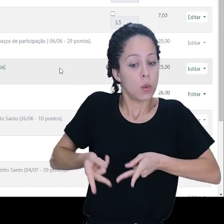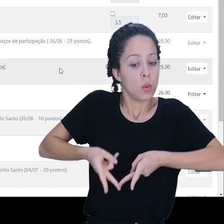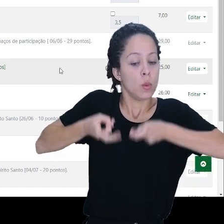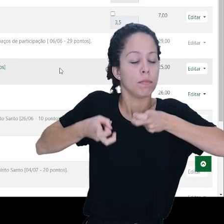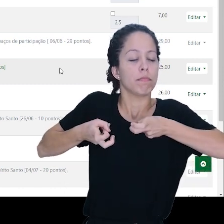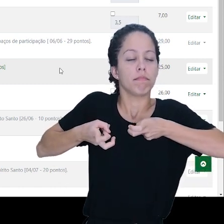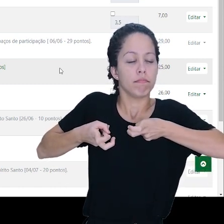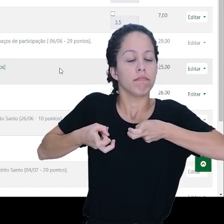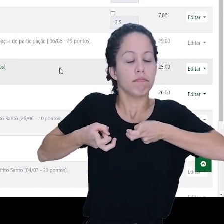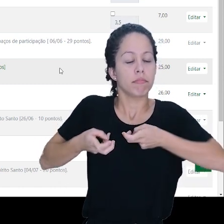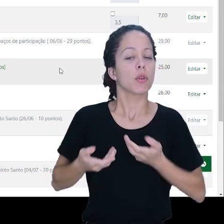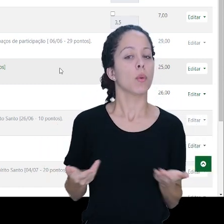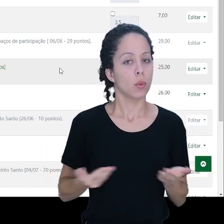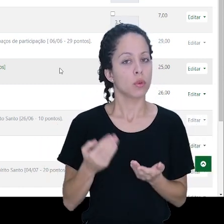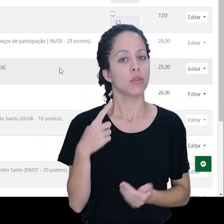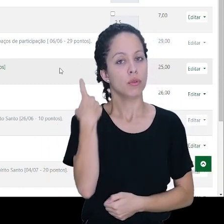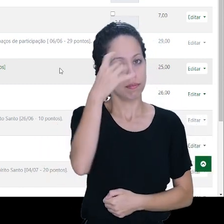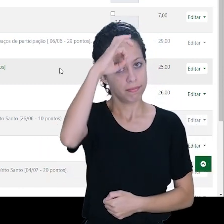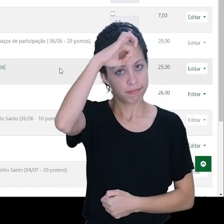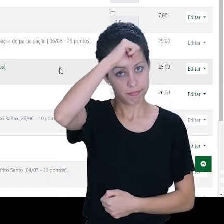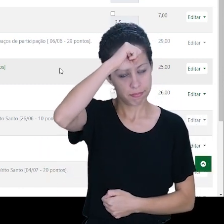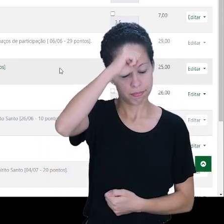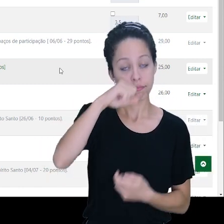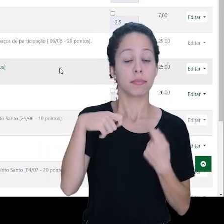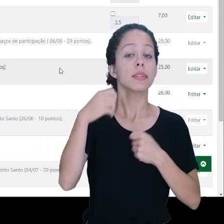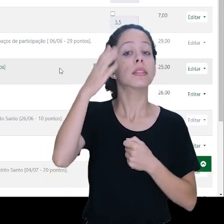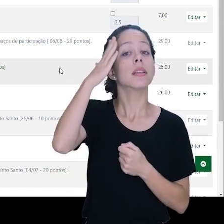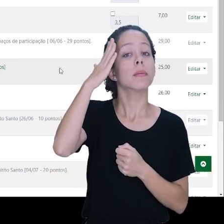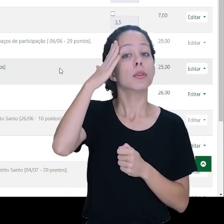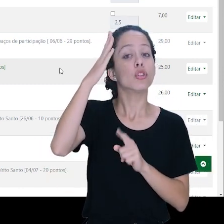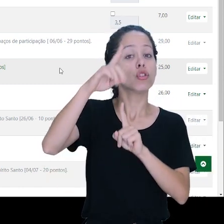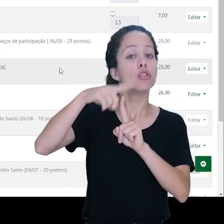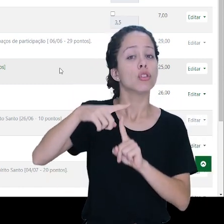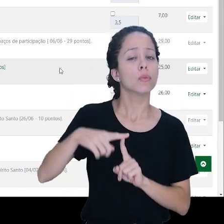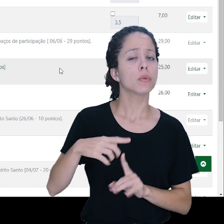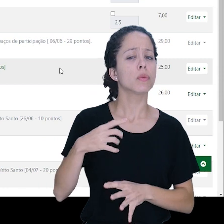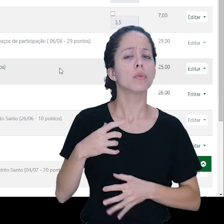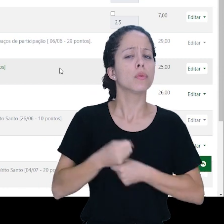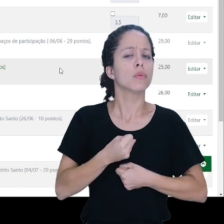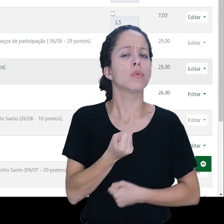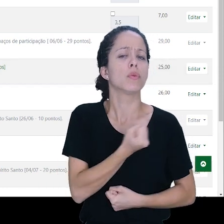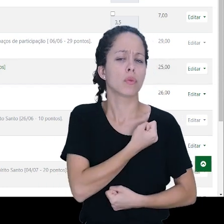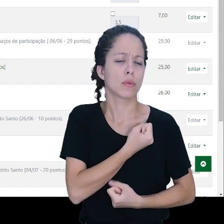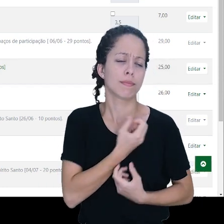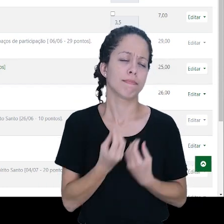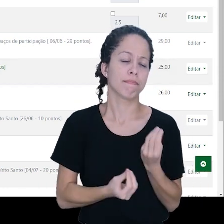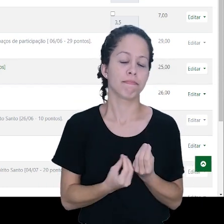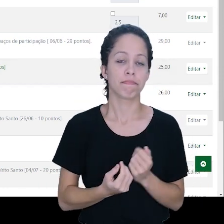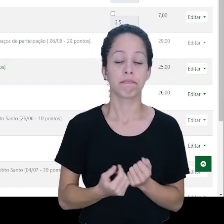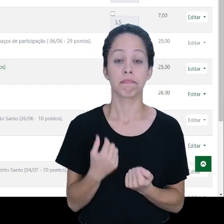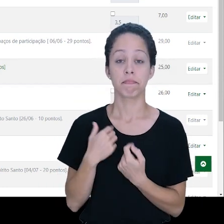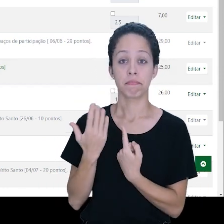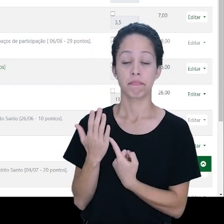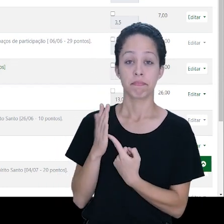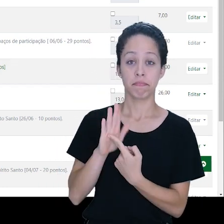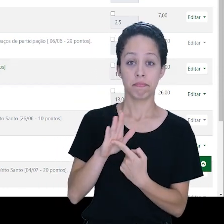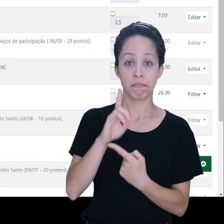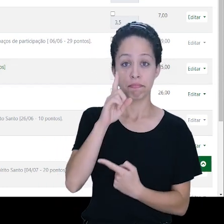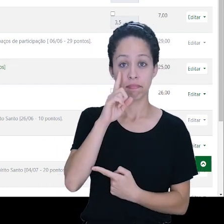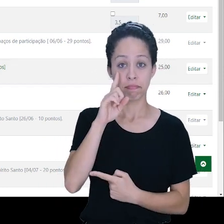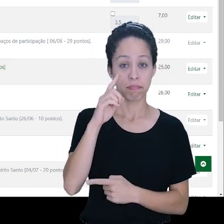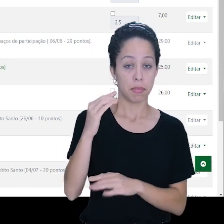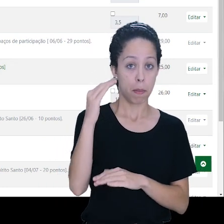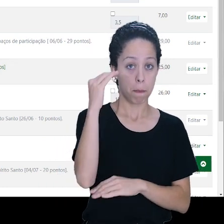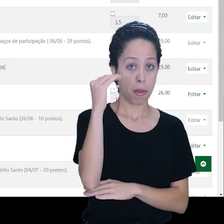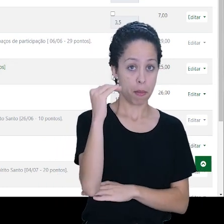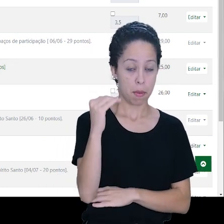categorias de notas e como trabalhar com categorias de notas tá certo e eu vou mostrando para você aqui no